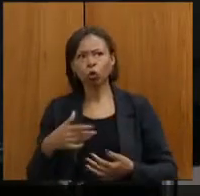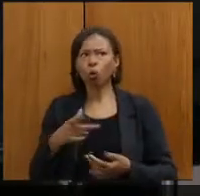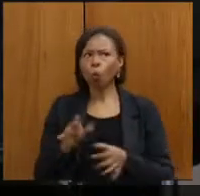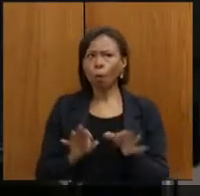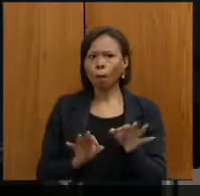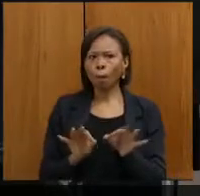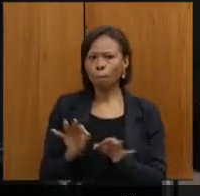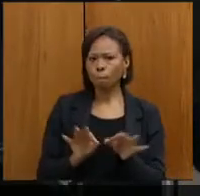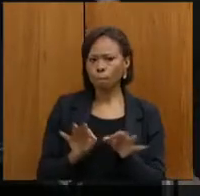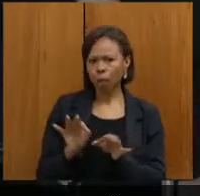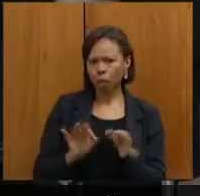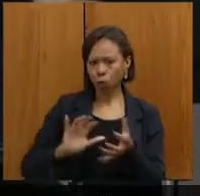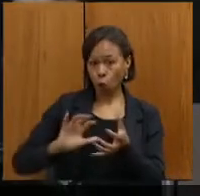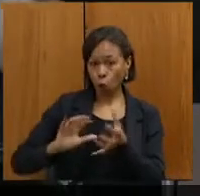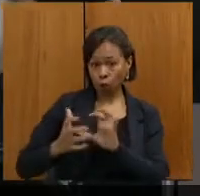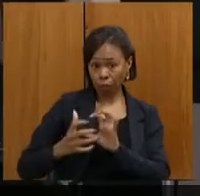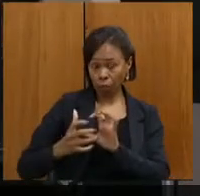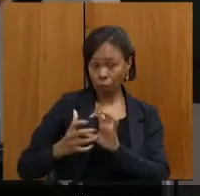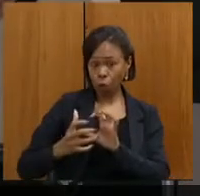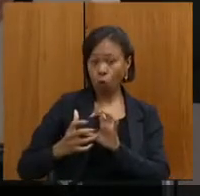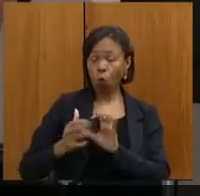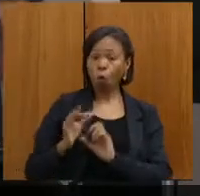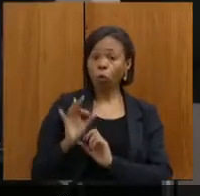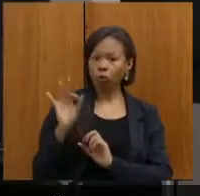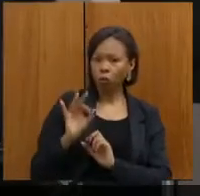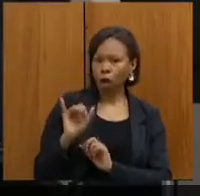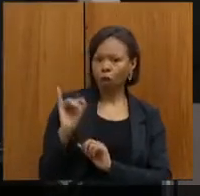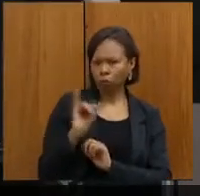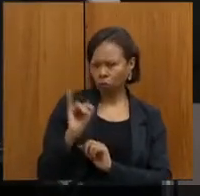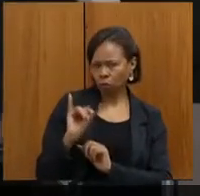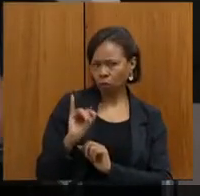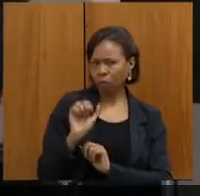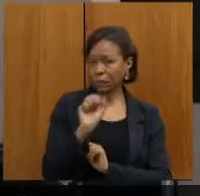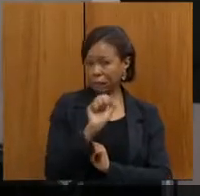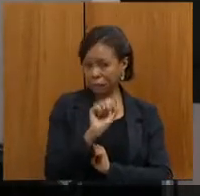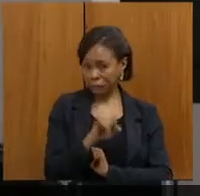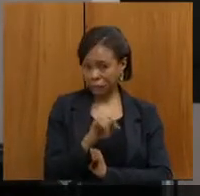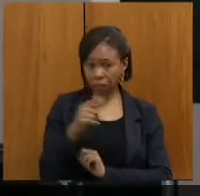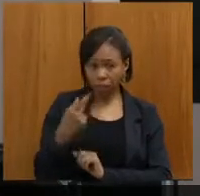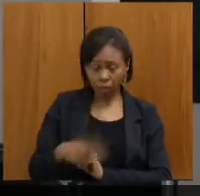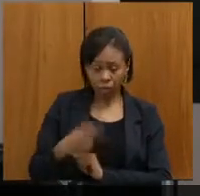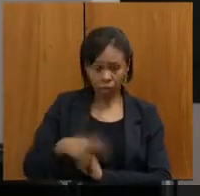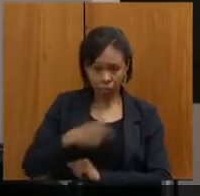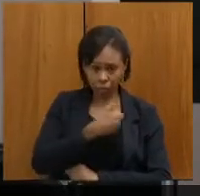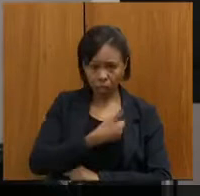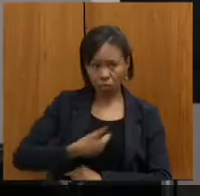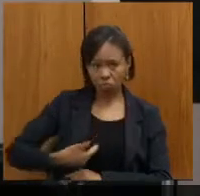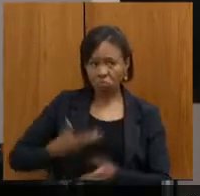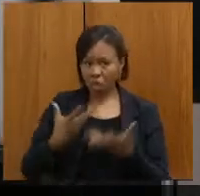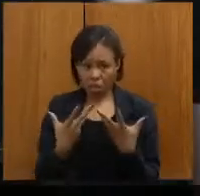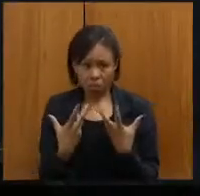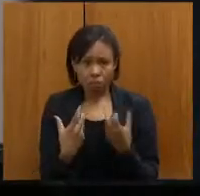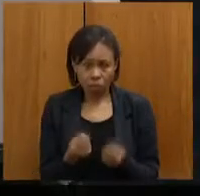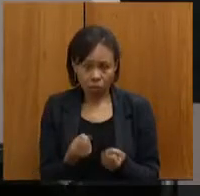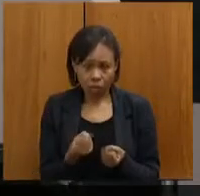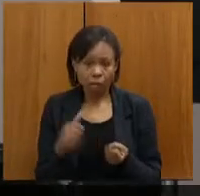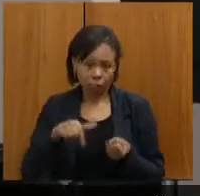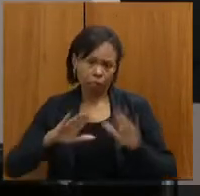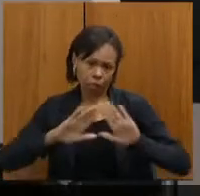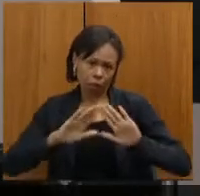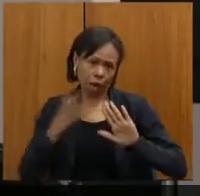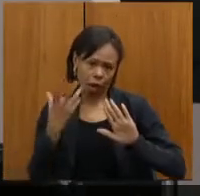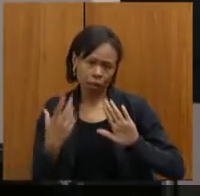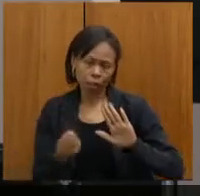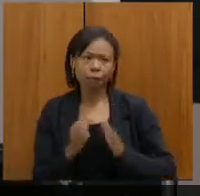assim que se eventualmente for aprovado nessa casa é adesão do Estado de Minas Gerais que não haveriam